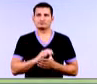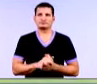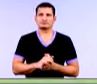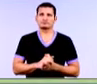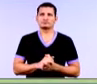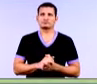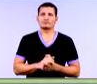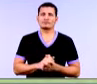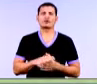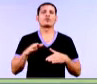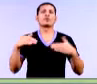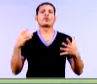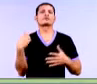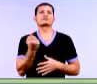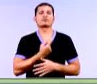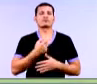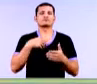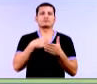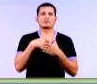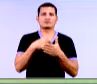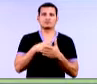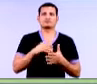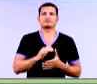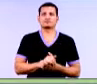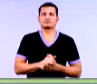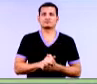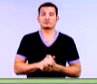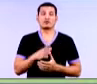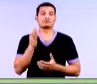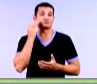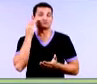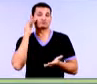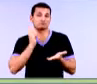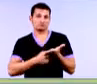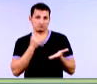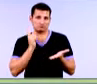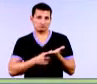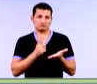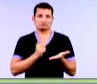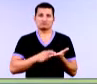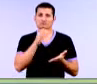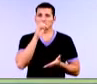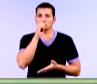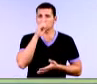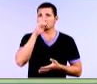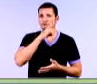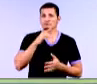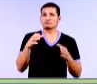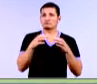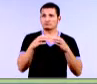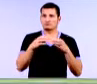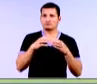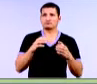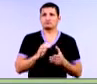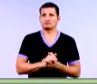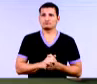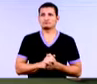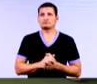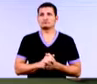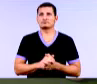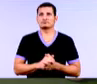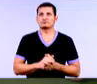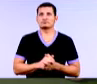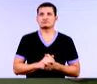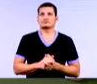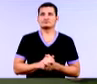Quando nós vai jogar aquela pelada? Mano, vamos marcar nesse fim de semana agora com a turma. Beleza, tá marcado então, né, professor? Então